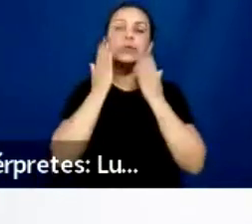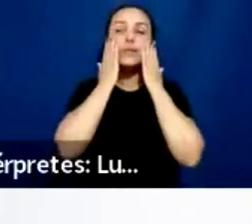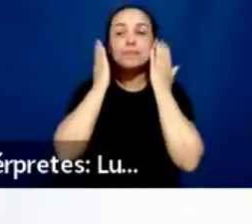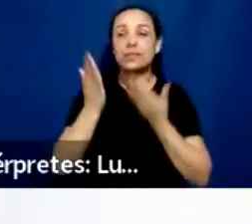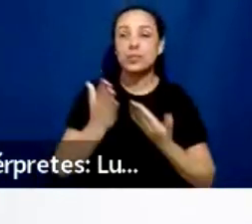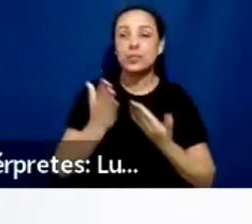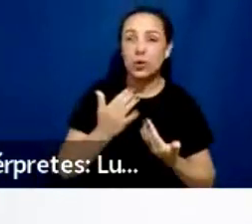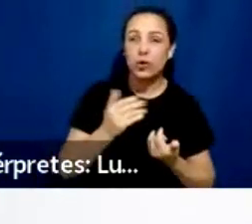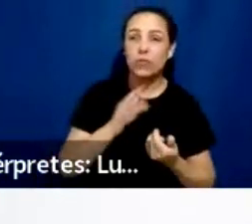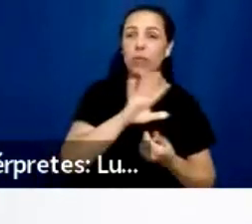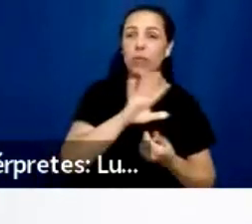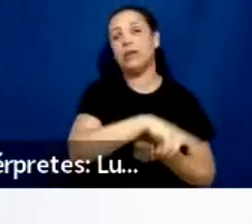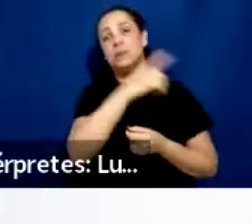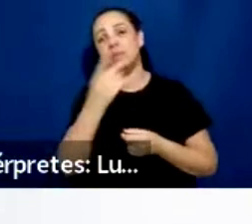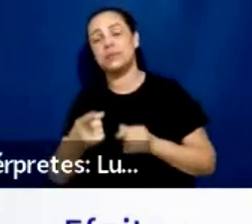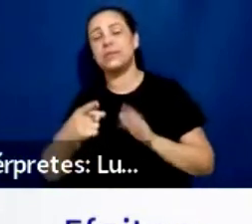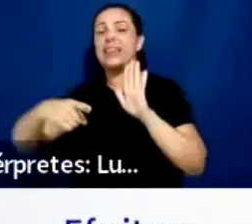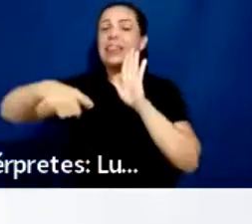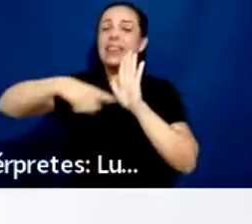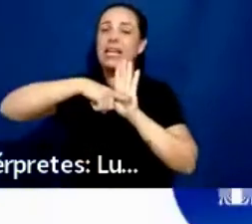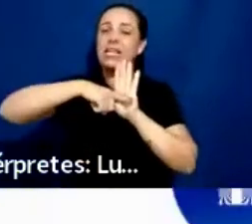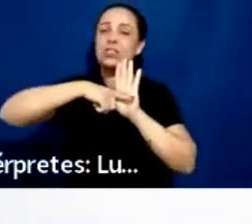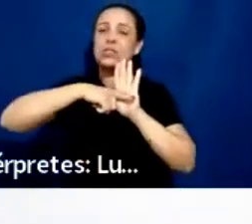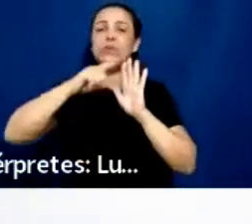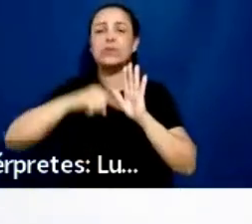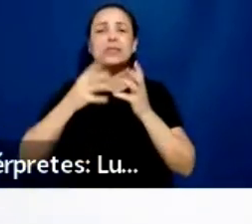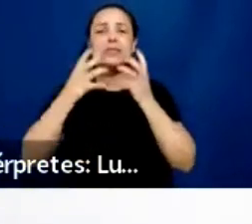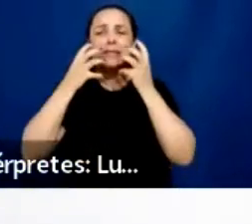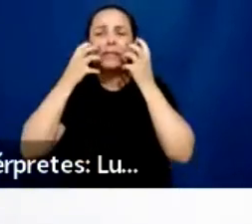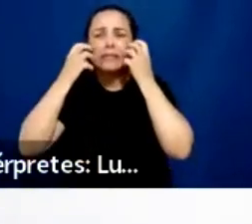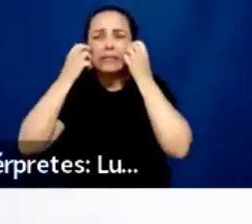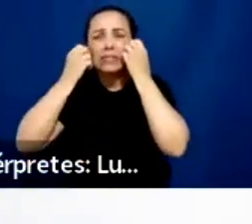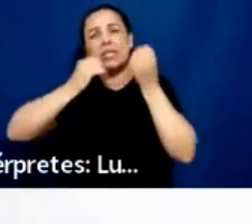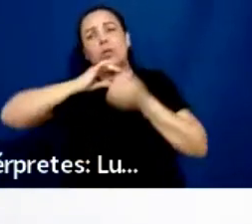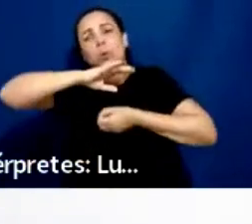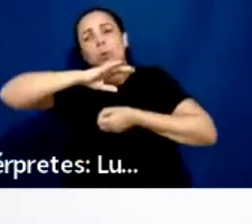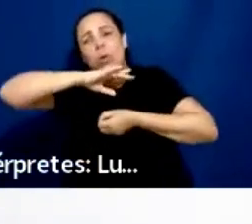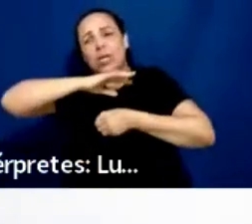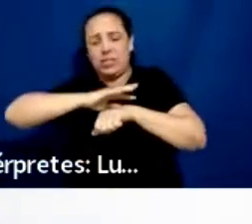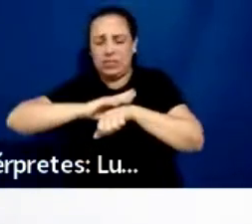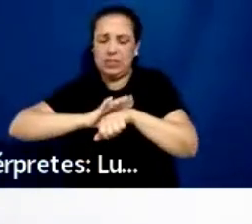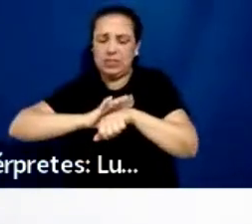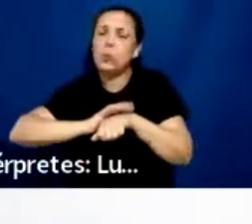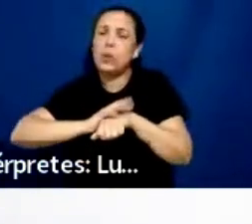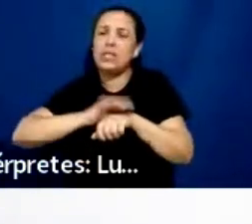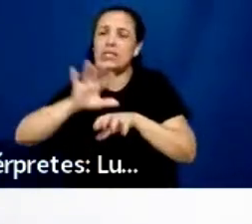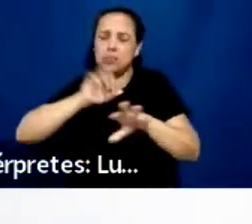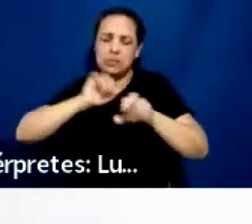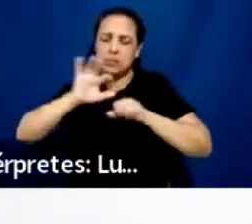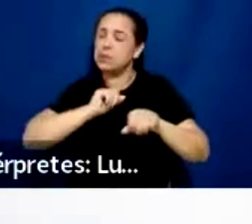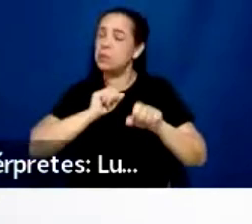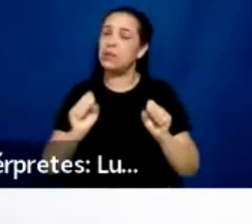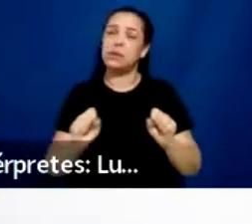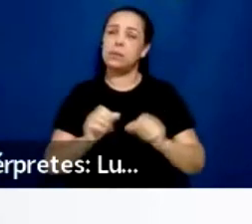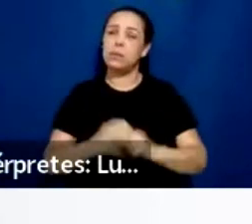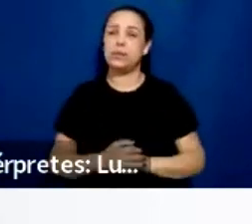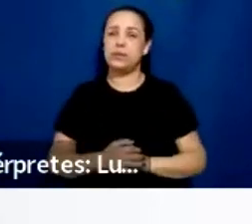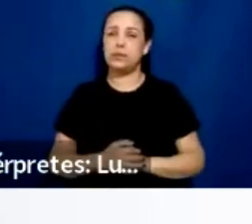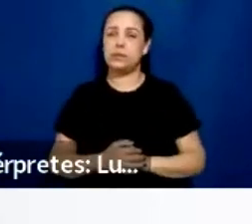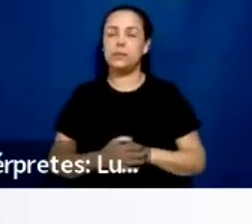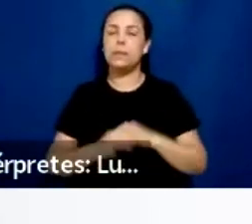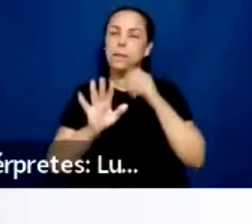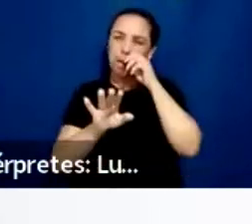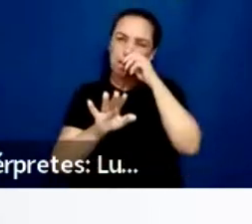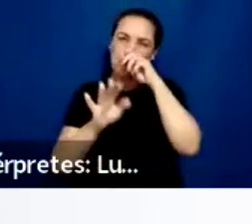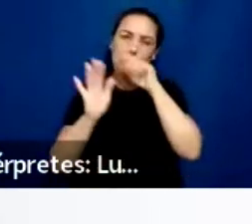várias doenças, né, patologias que a gente já sabe. Então, agora é a grande pergunta. Todo mundo aqui quer ter